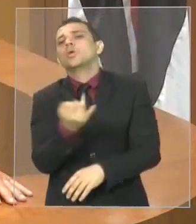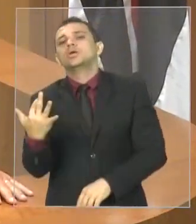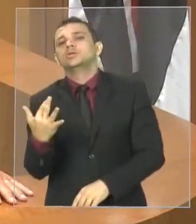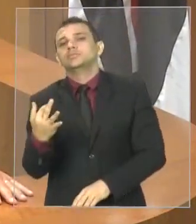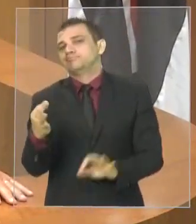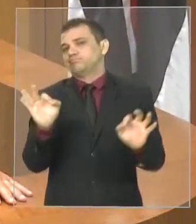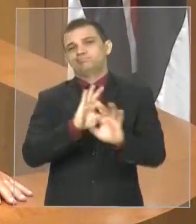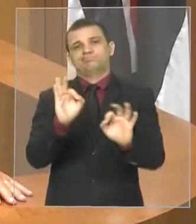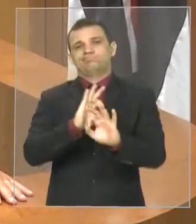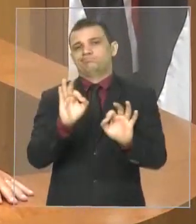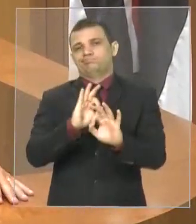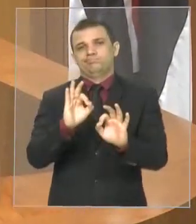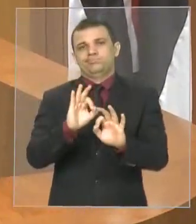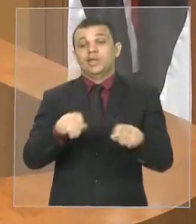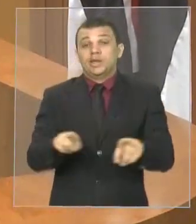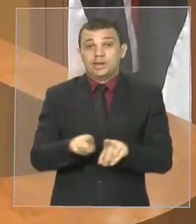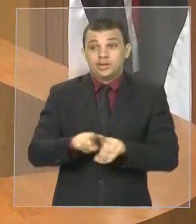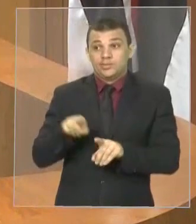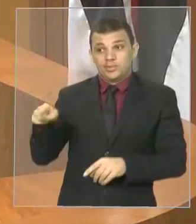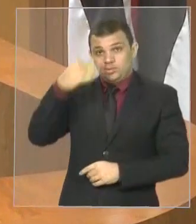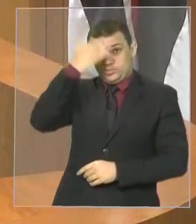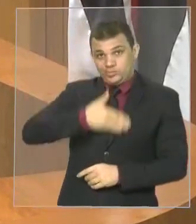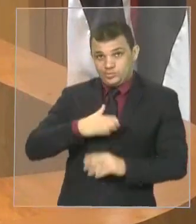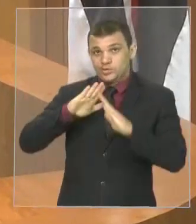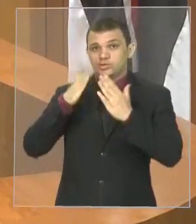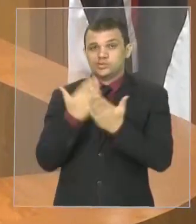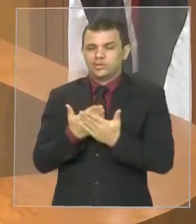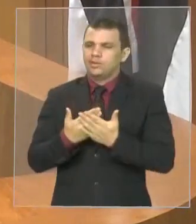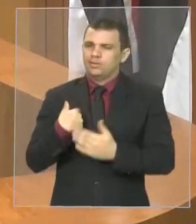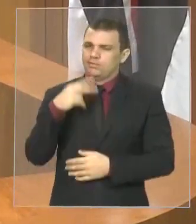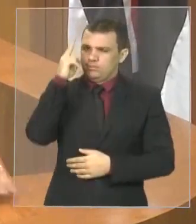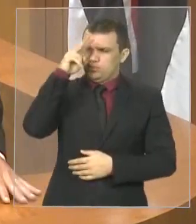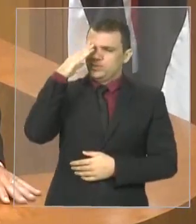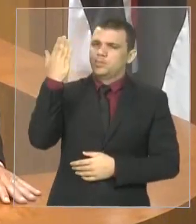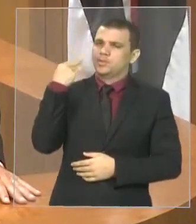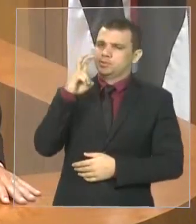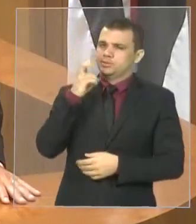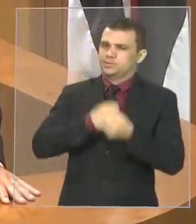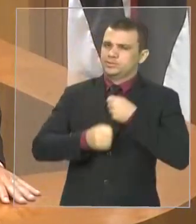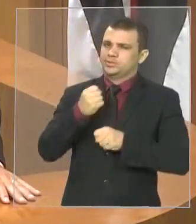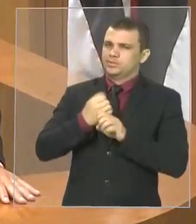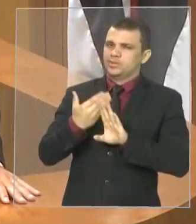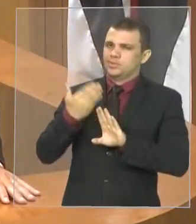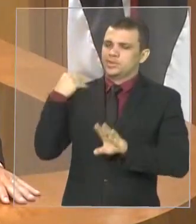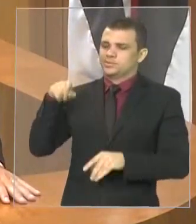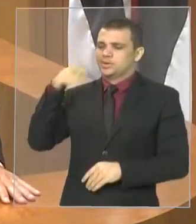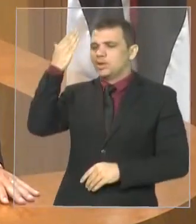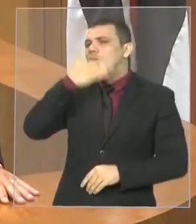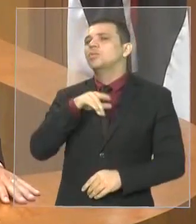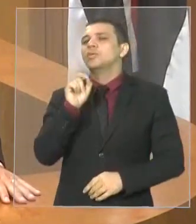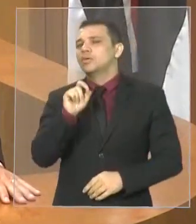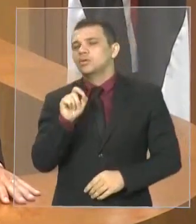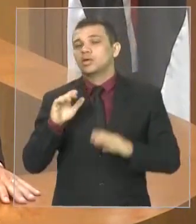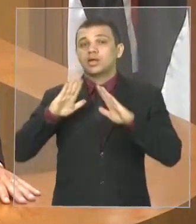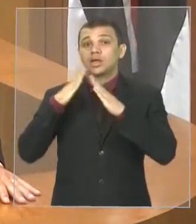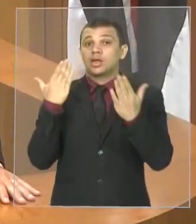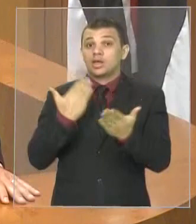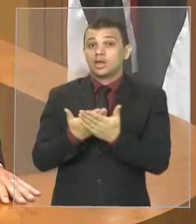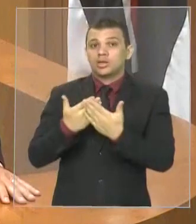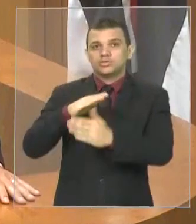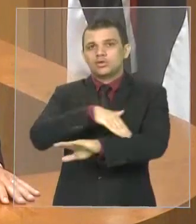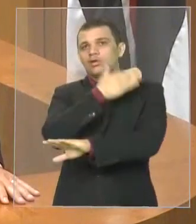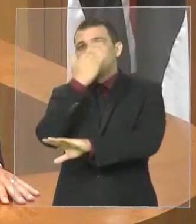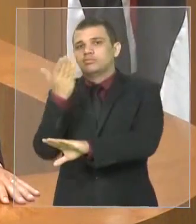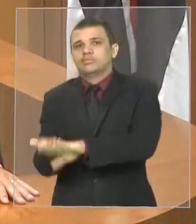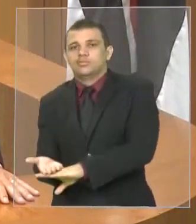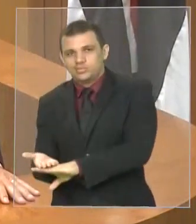pelo gestor, e aí eu me lembro muito bem, há 5 anos atrás, deputado Souza Neto, que ele prometeu escola em tempo